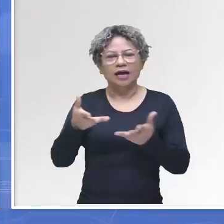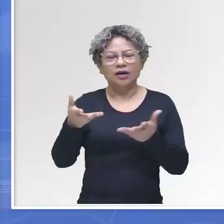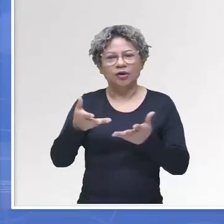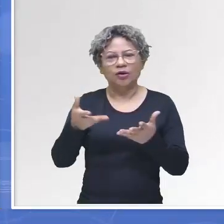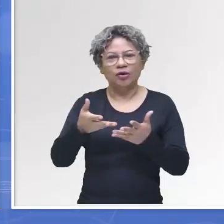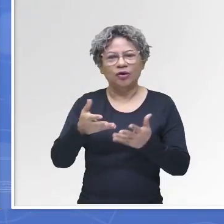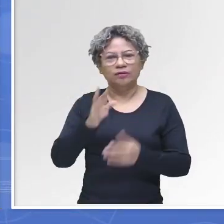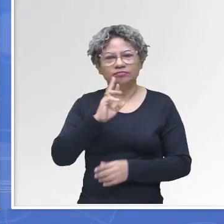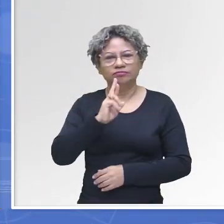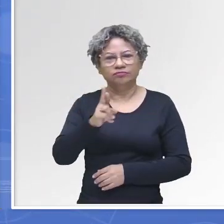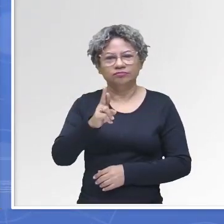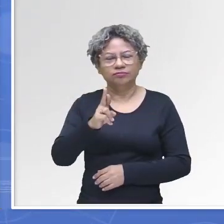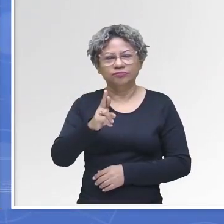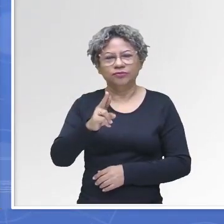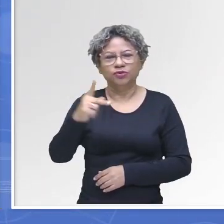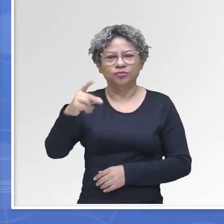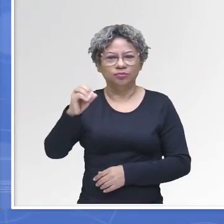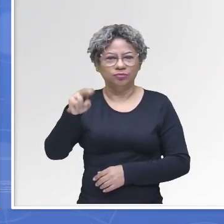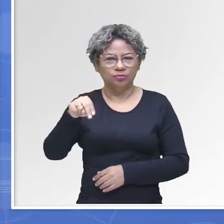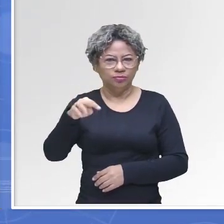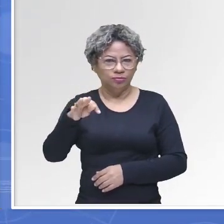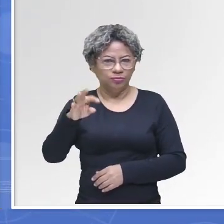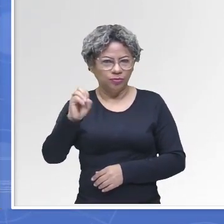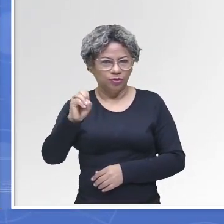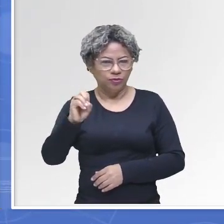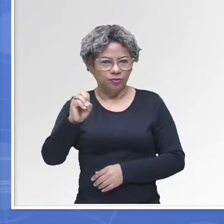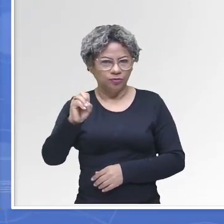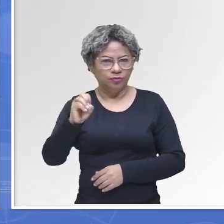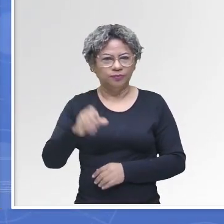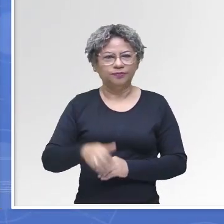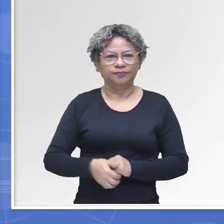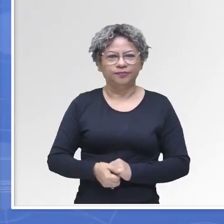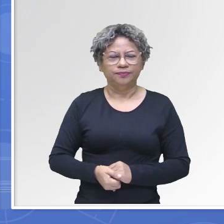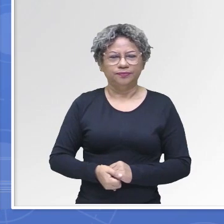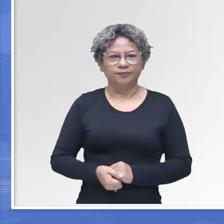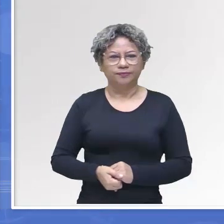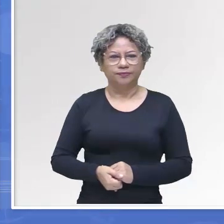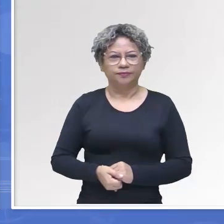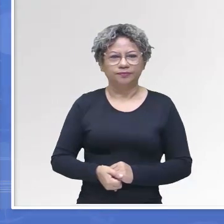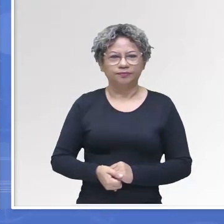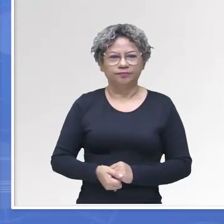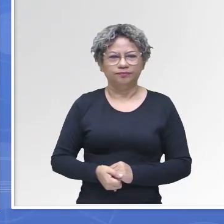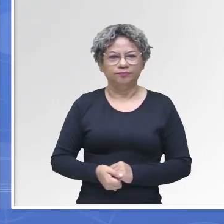do ponto, né? Já tá, eu acho que esse é outro XY. 2 e 1.